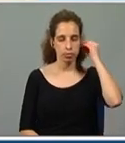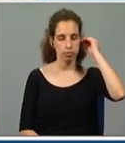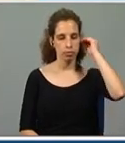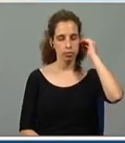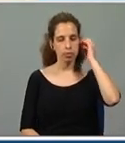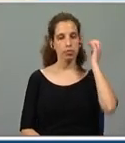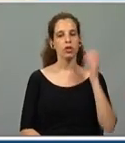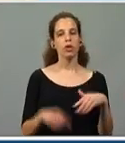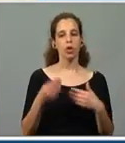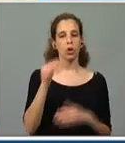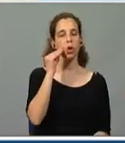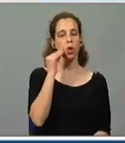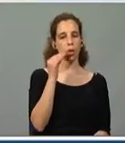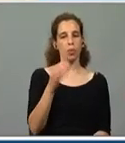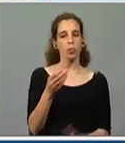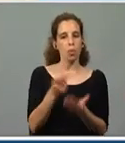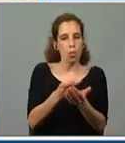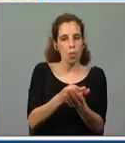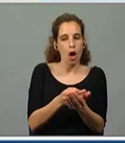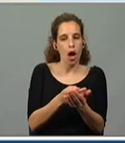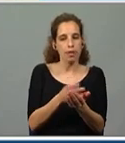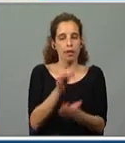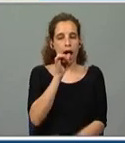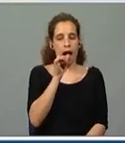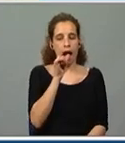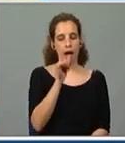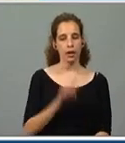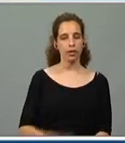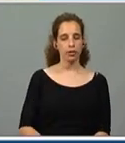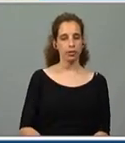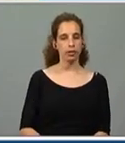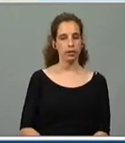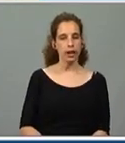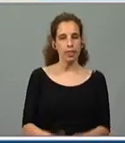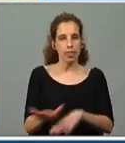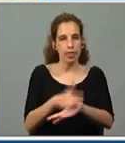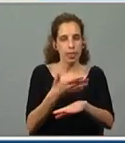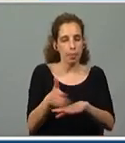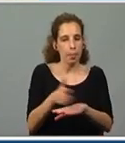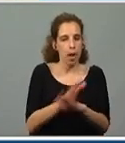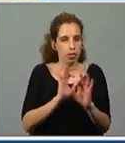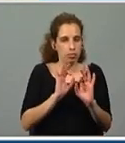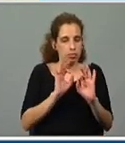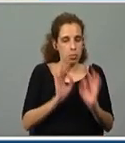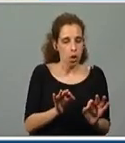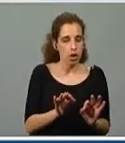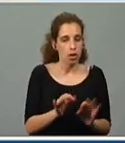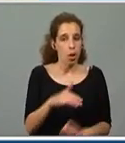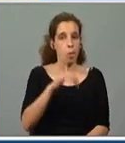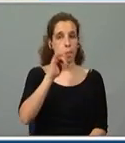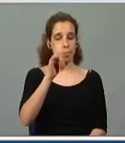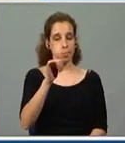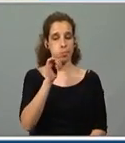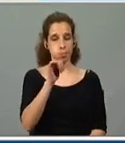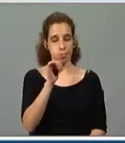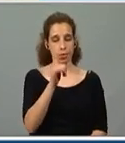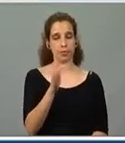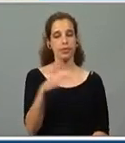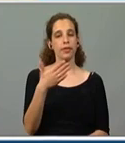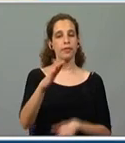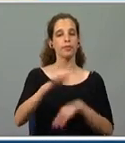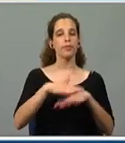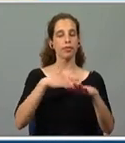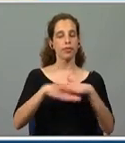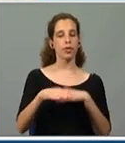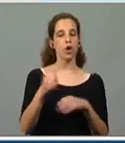Como a nossa amostra de água ainda não está devidamente separada das partículas em suspensão, vamos